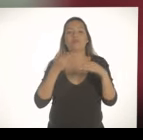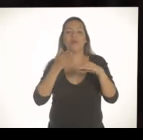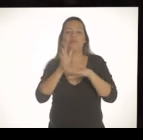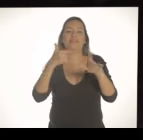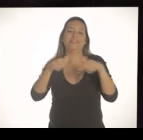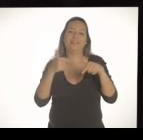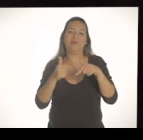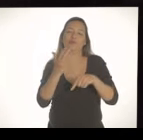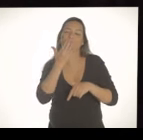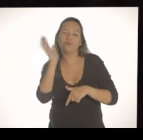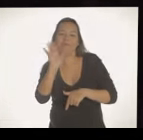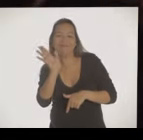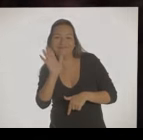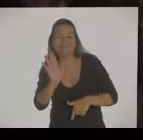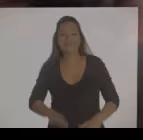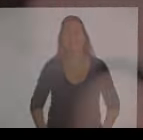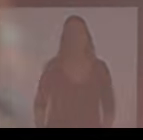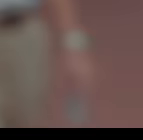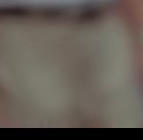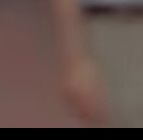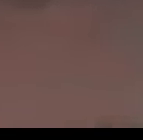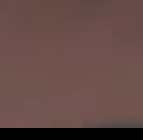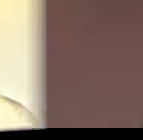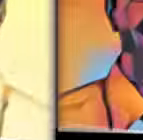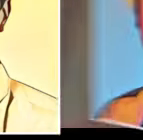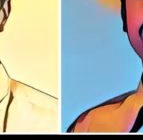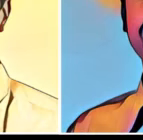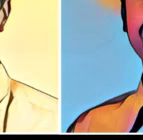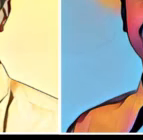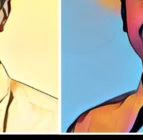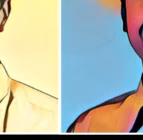minha hora, pegar no batente. Beijo, tchau.